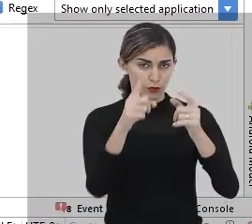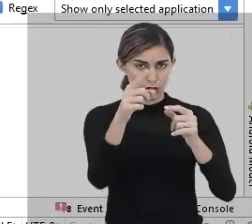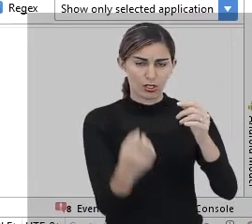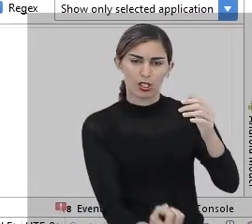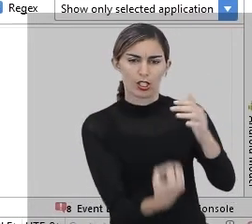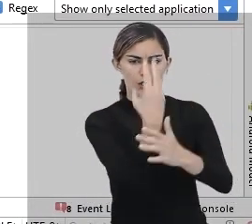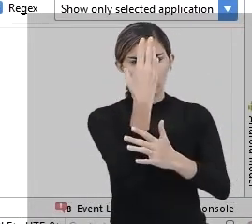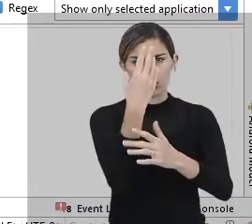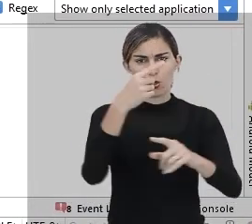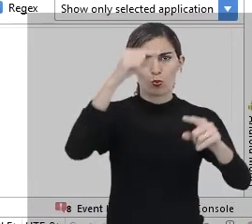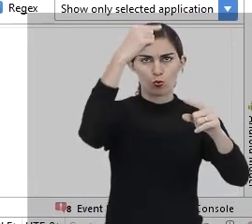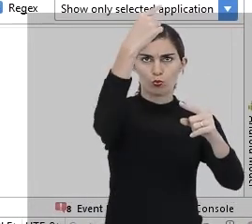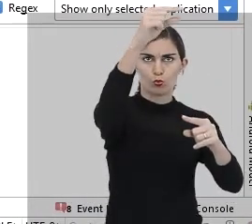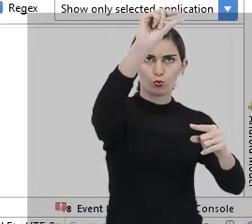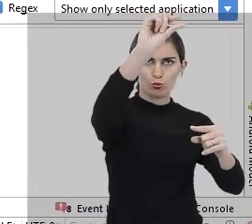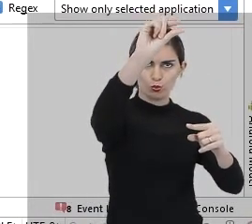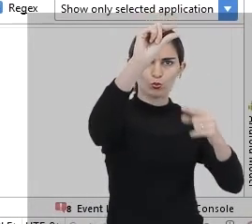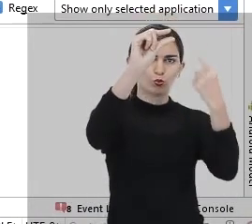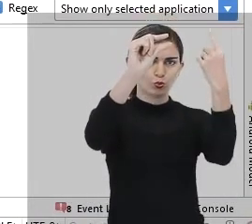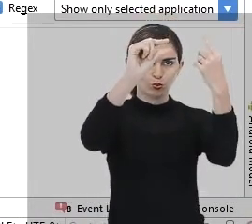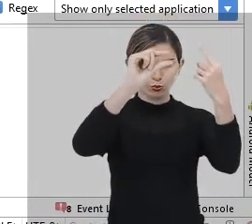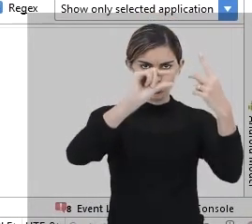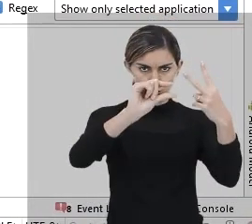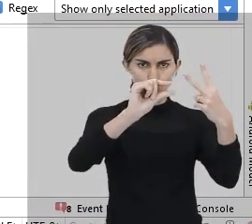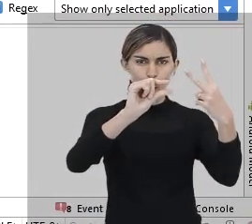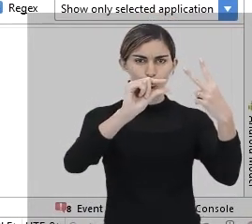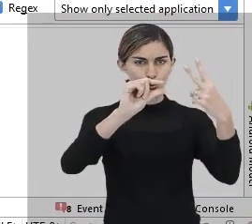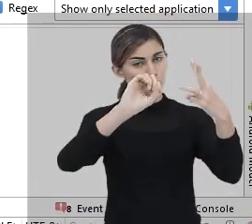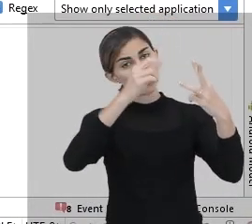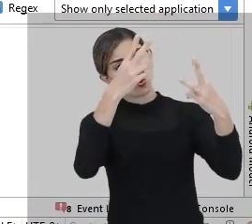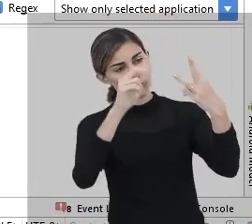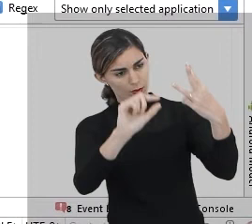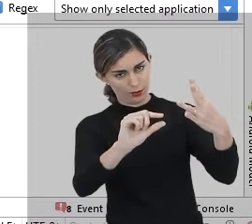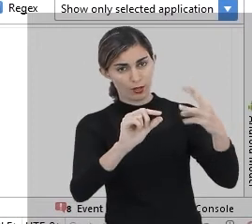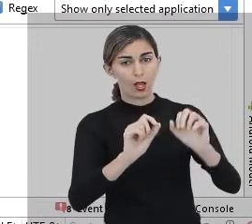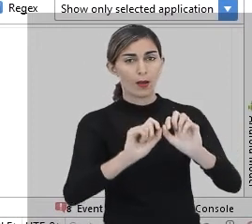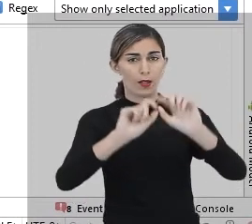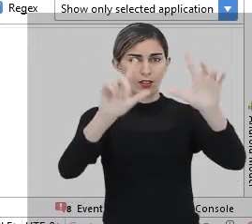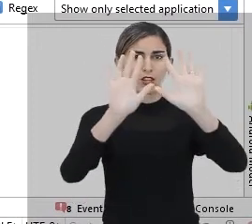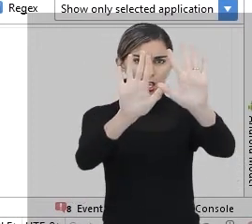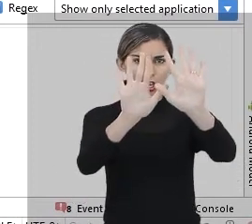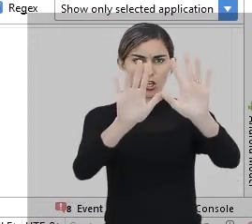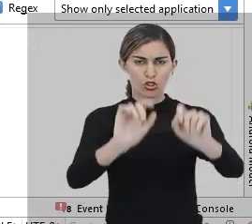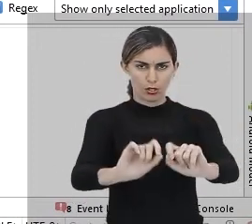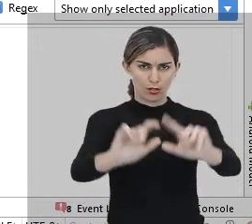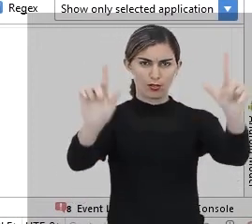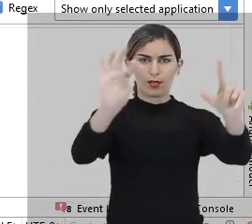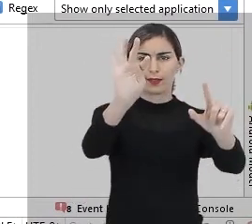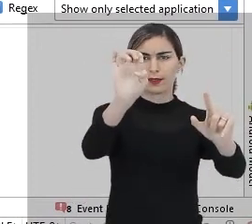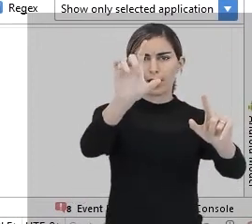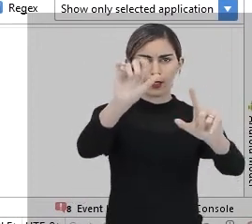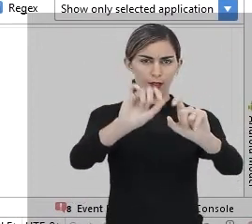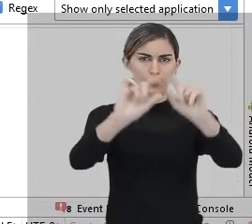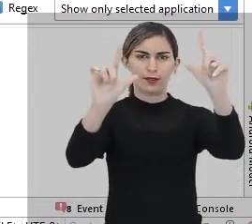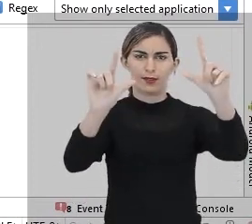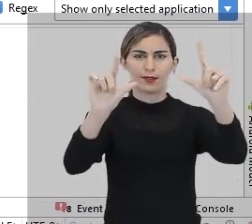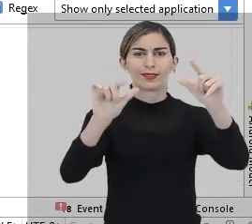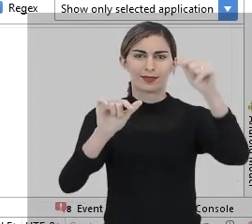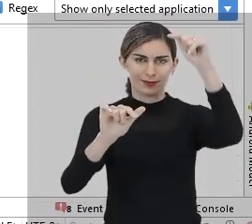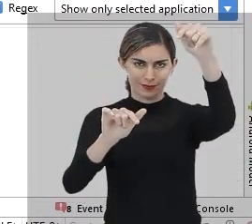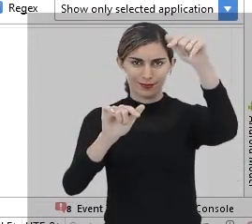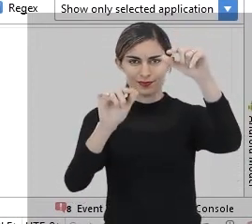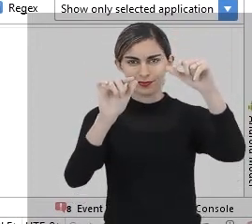o botão 1, o botão 2 ou o botão de emergência, para você exibir ele na tela, você tem esse método aqui de